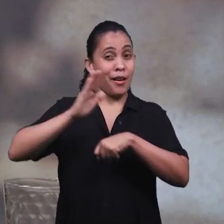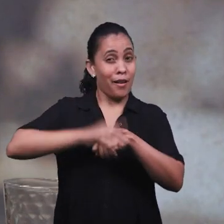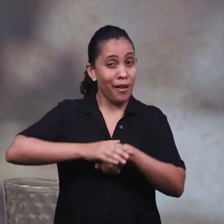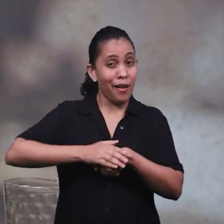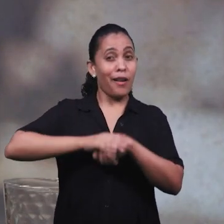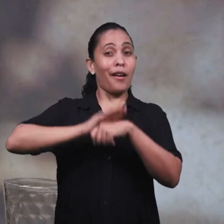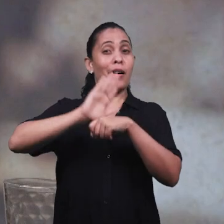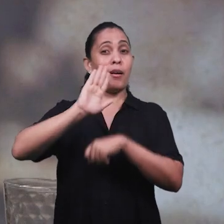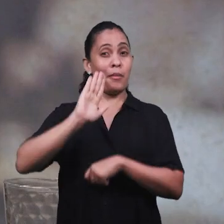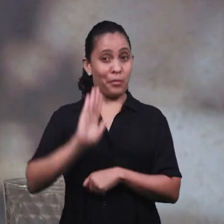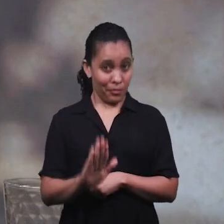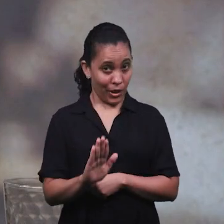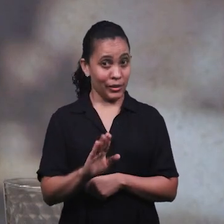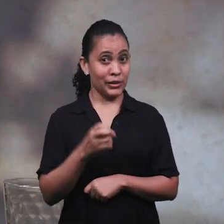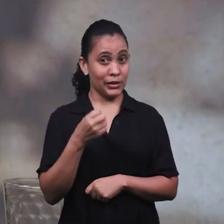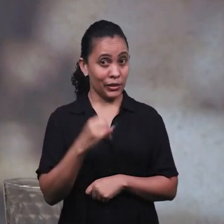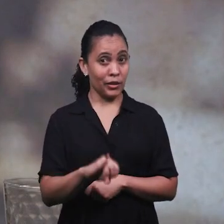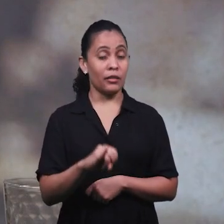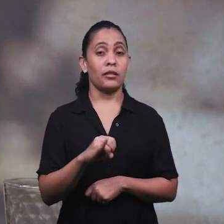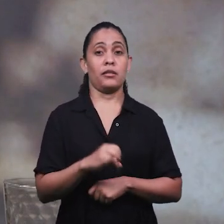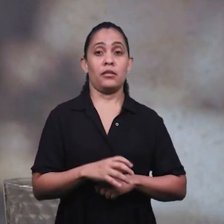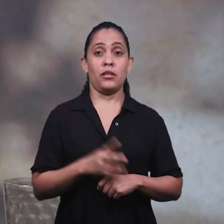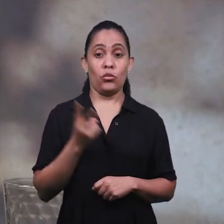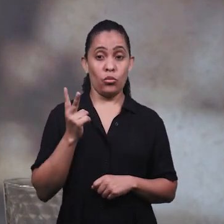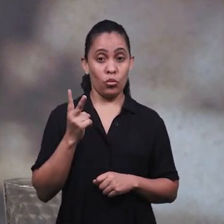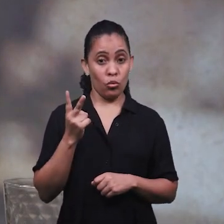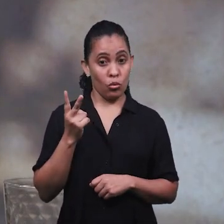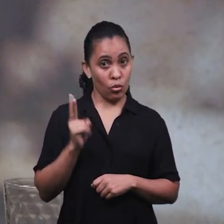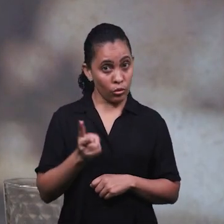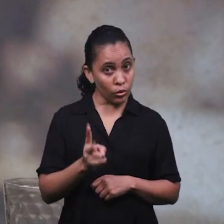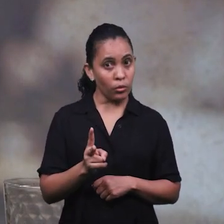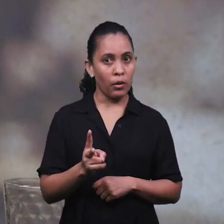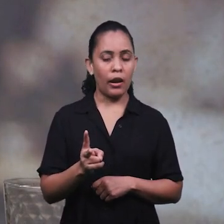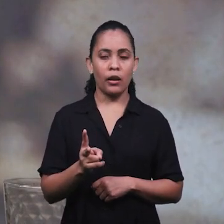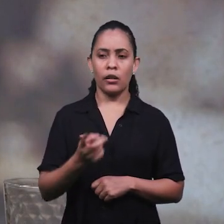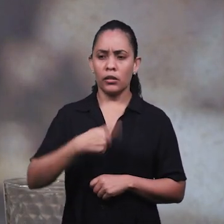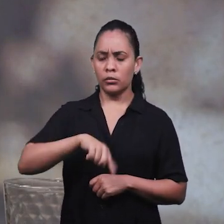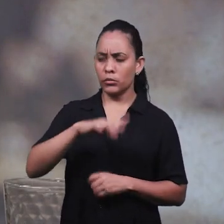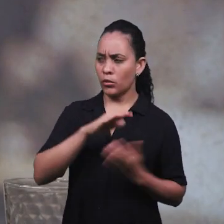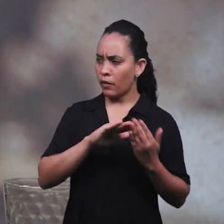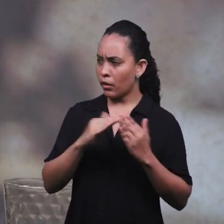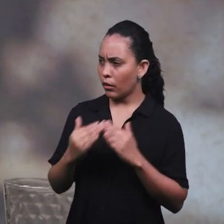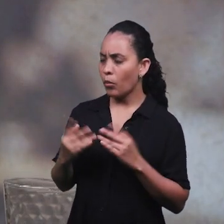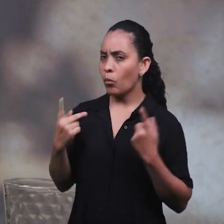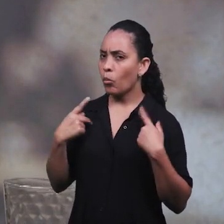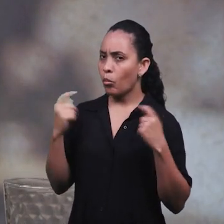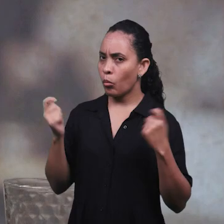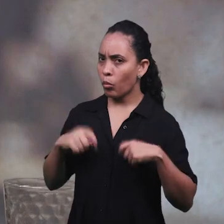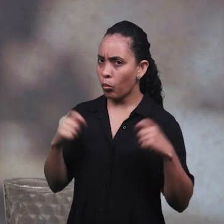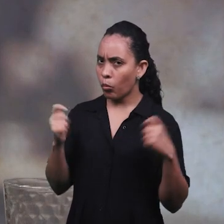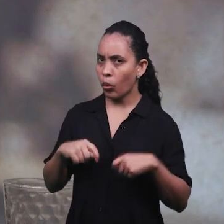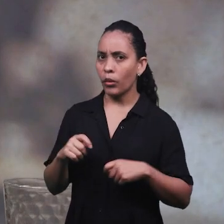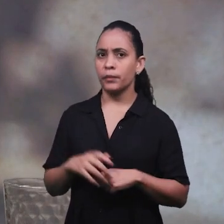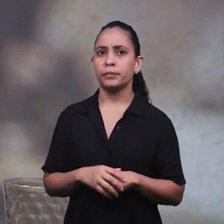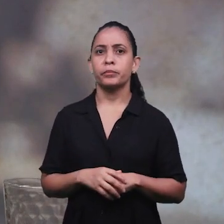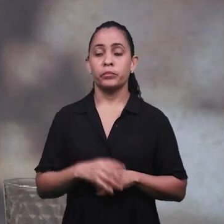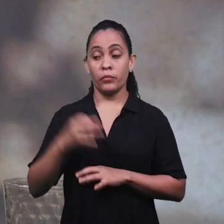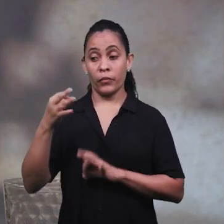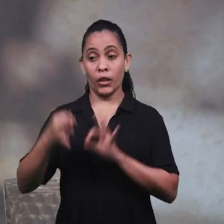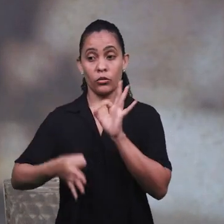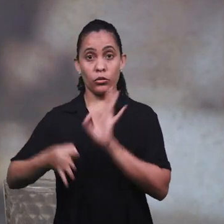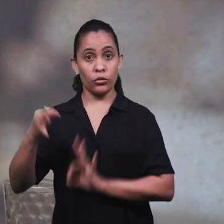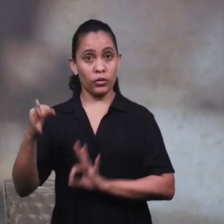e se a infração que ele estiver praticando for completamente alarmante, ele pode, inclusive, em sede de